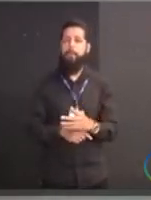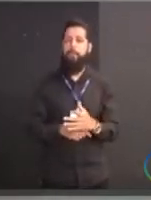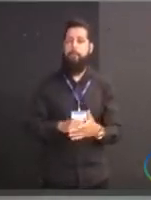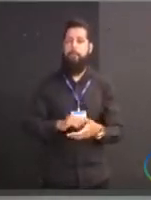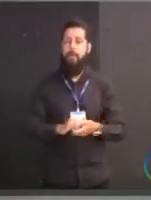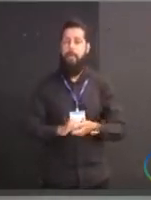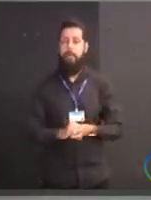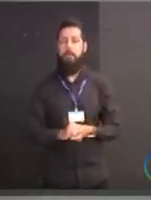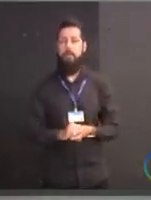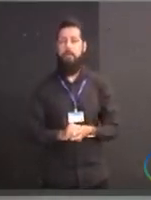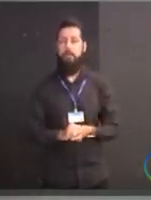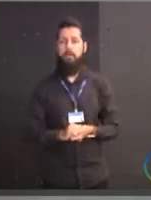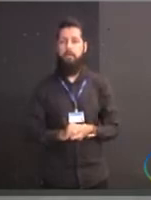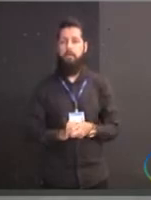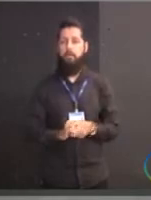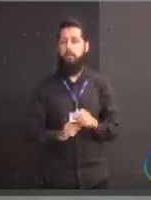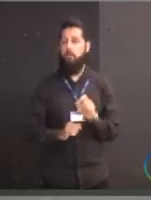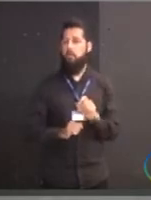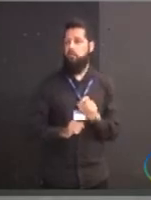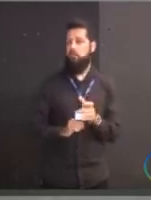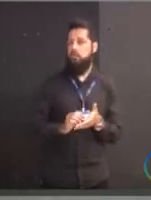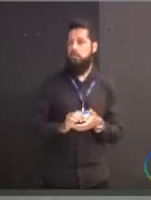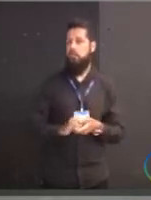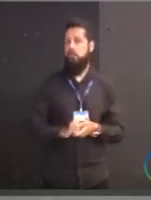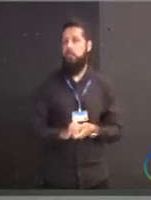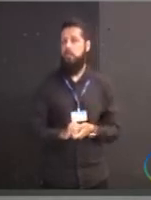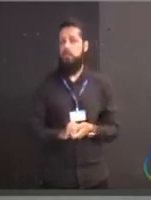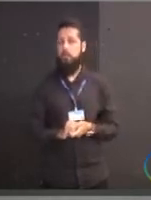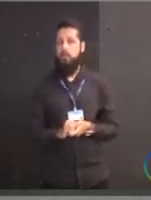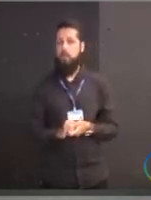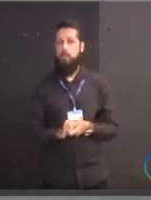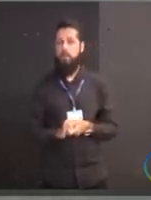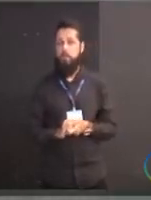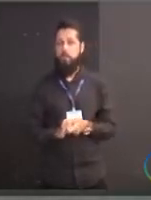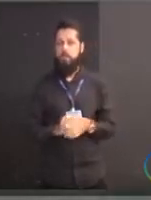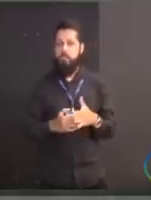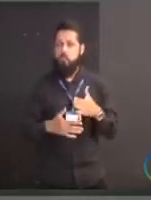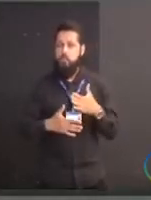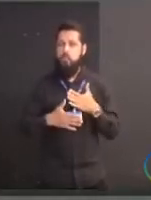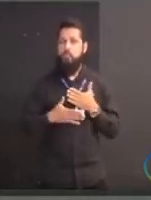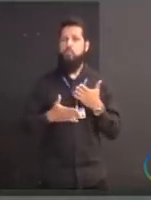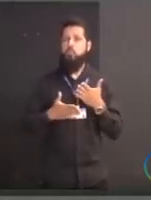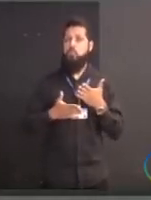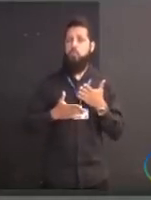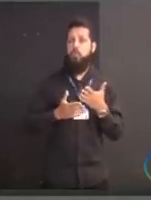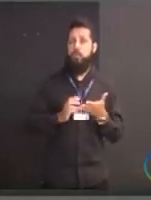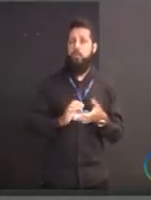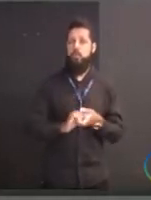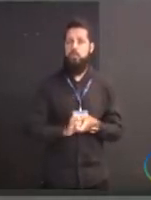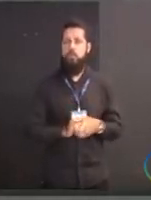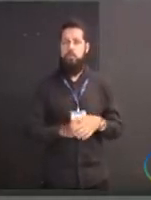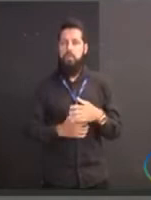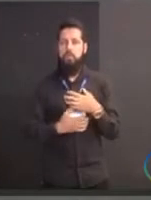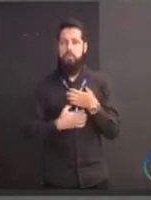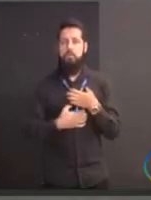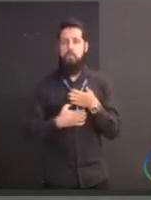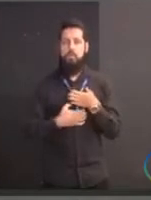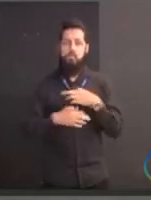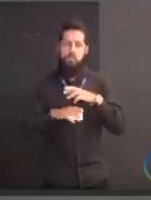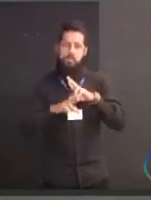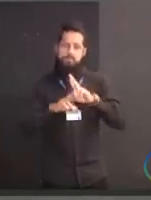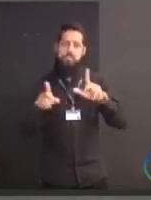mesmos criaturas super inteligentes ou extremamente diversas